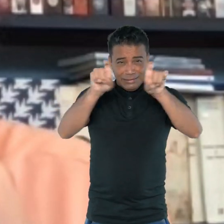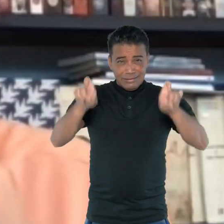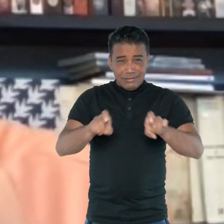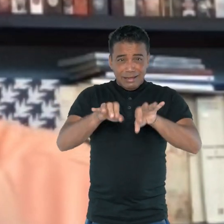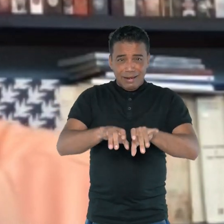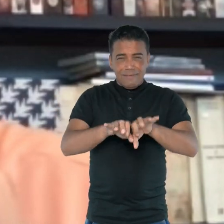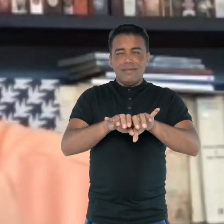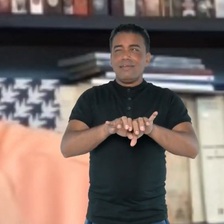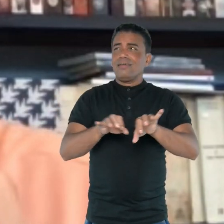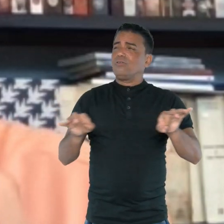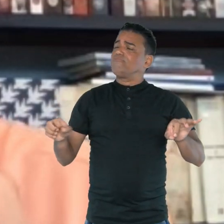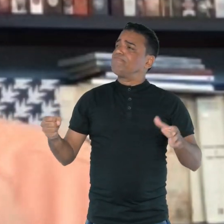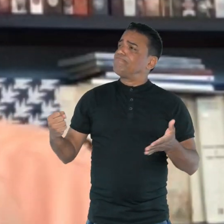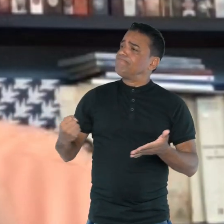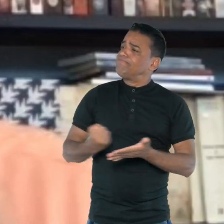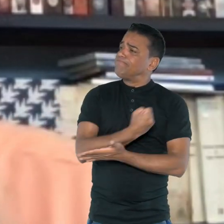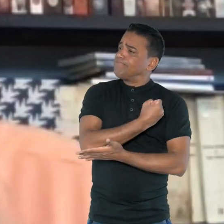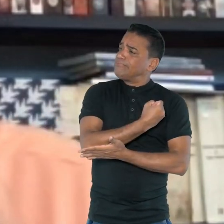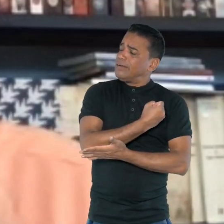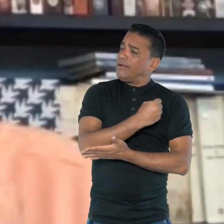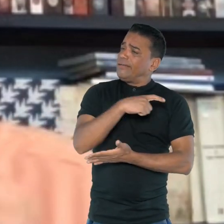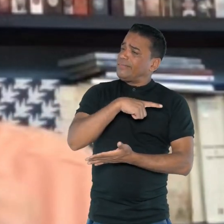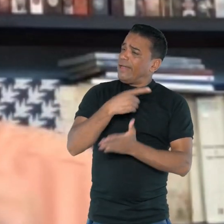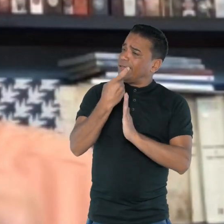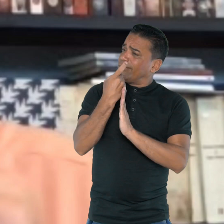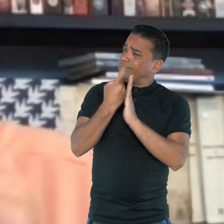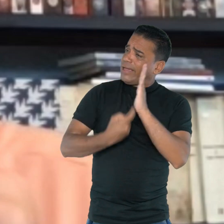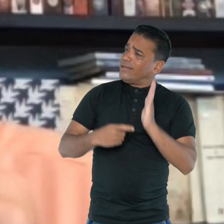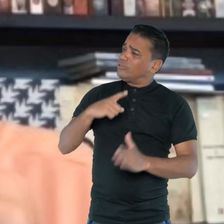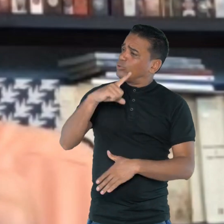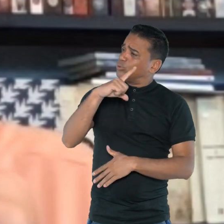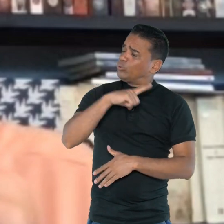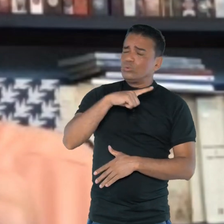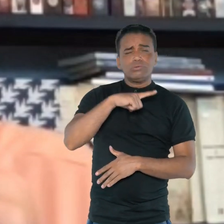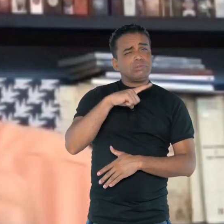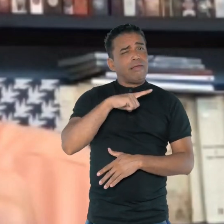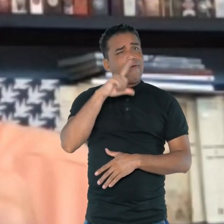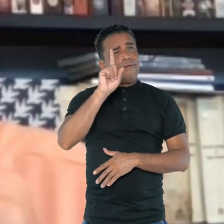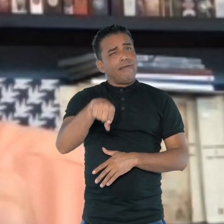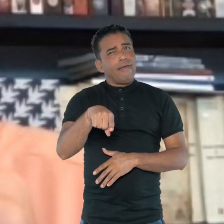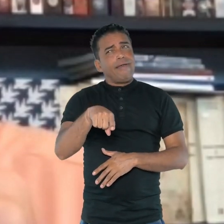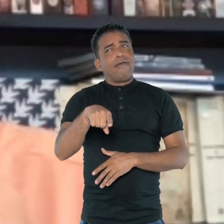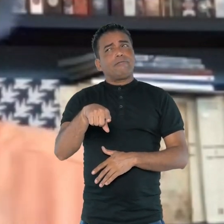assim, puxa, isso aqui tem algo de...